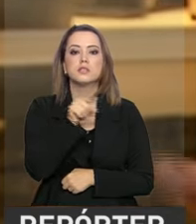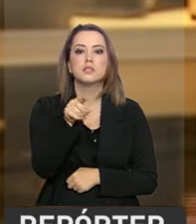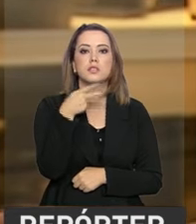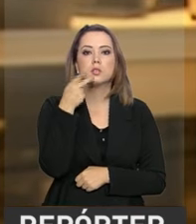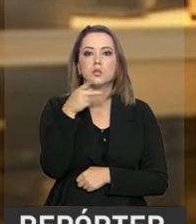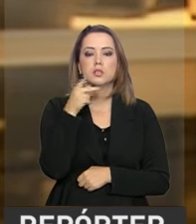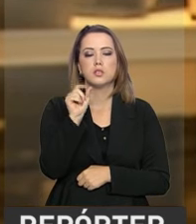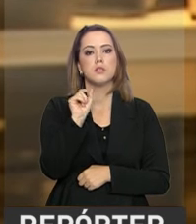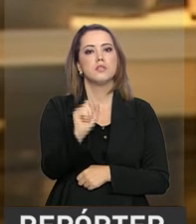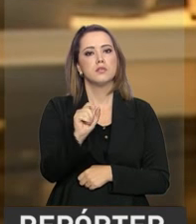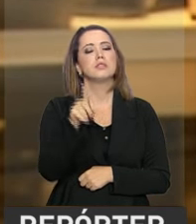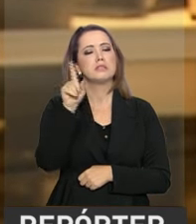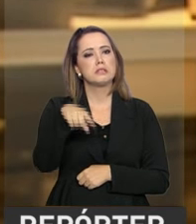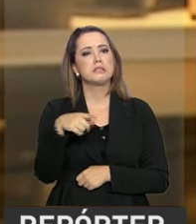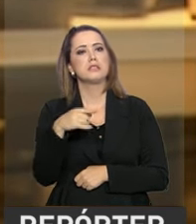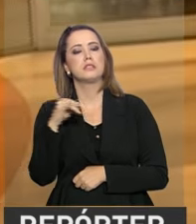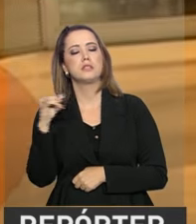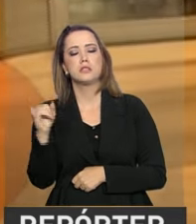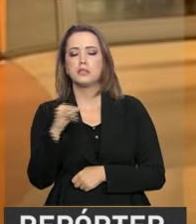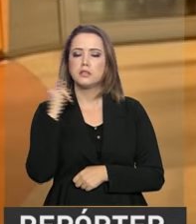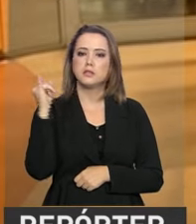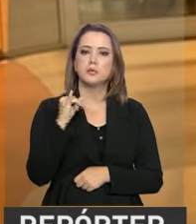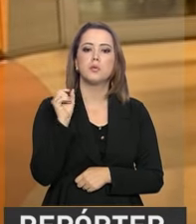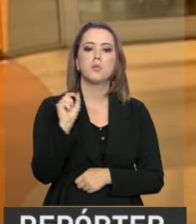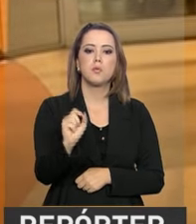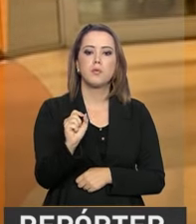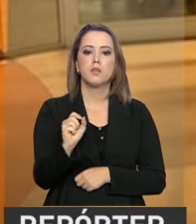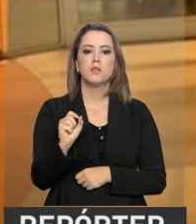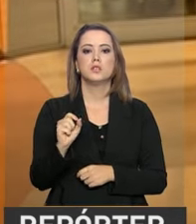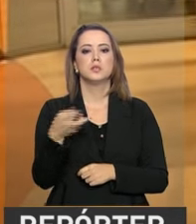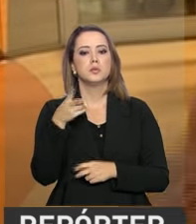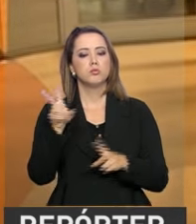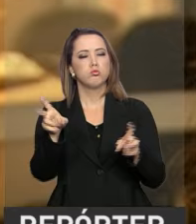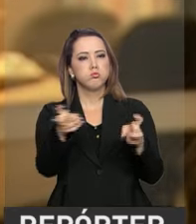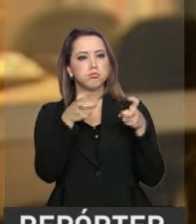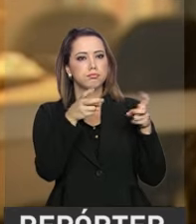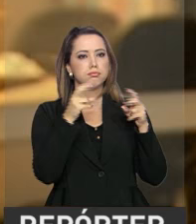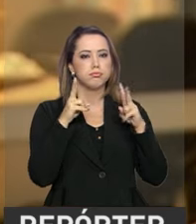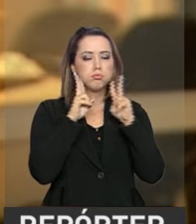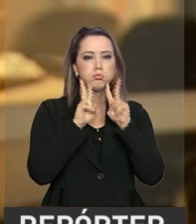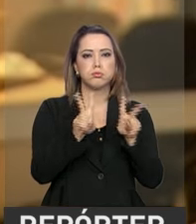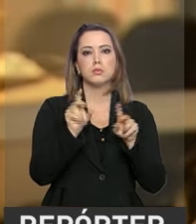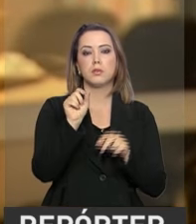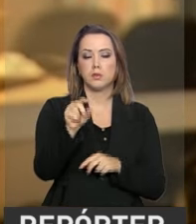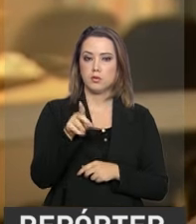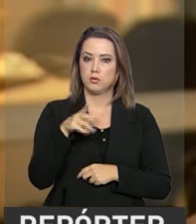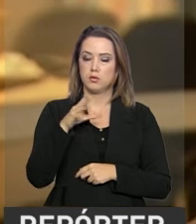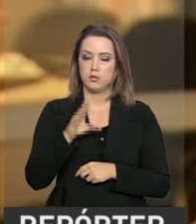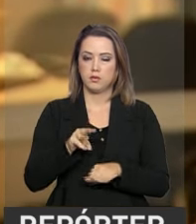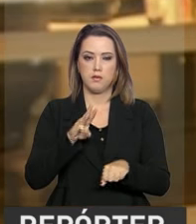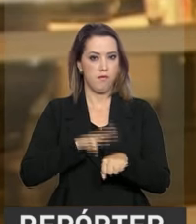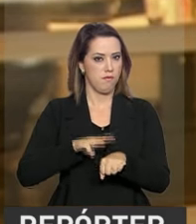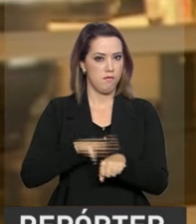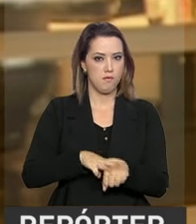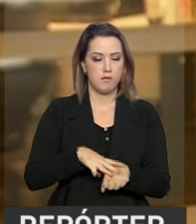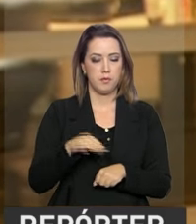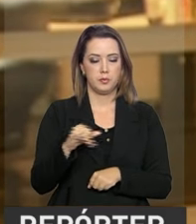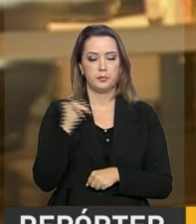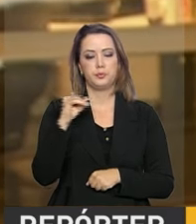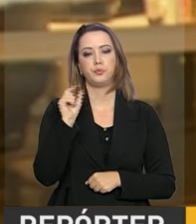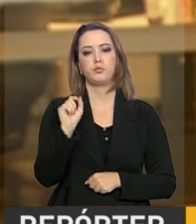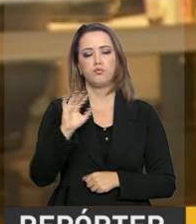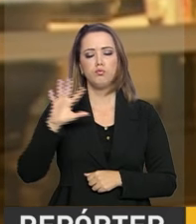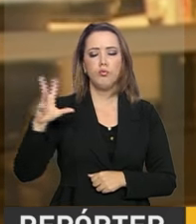Paulo acredita que é oportunidade de aumentar o interesse por profissões da área de ciências exatas. Todas